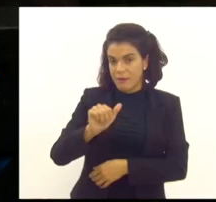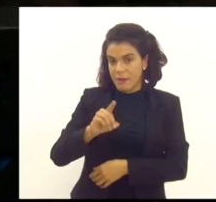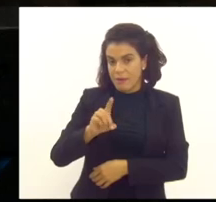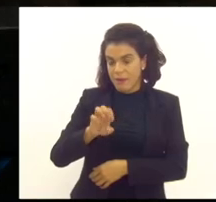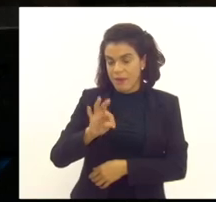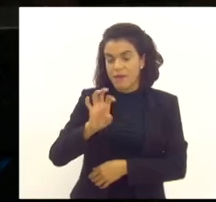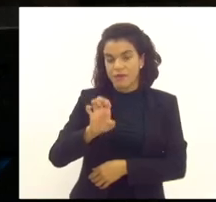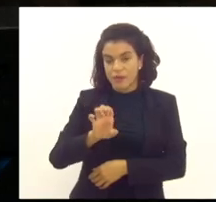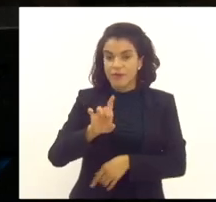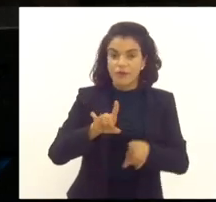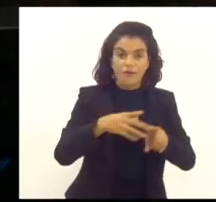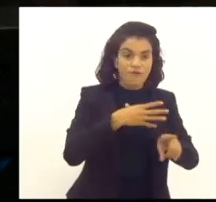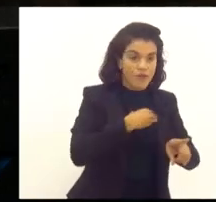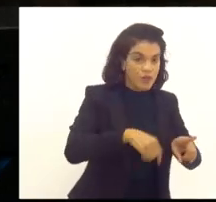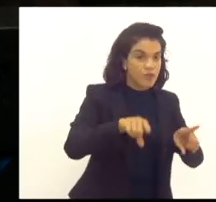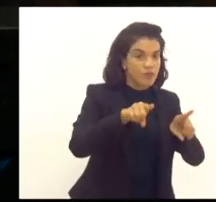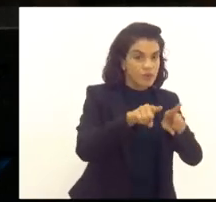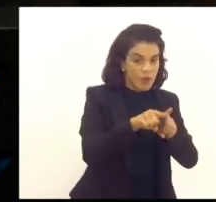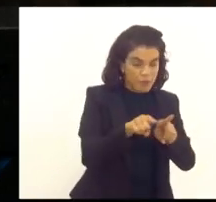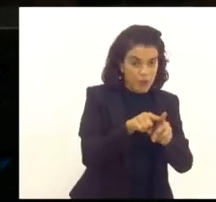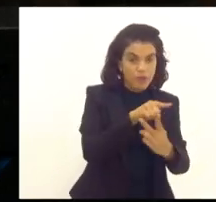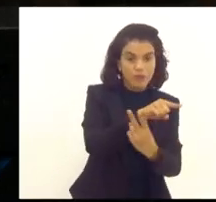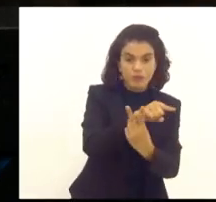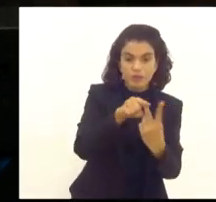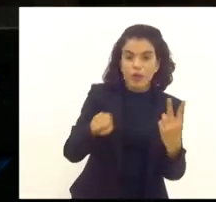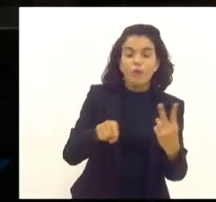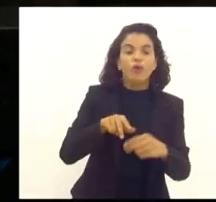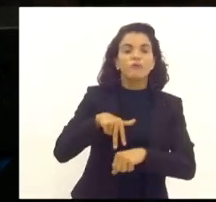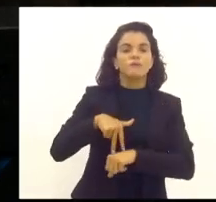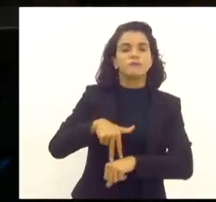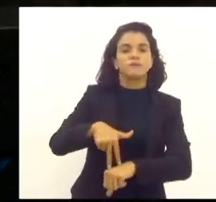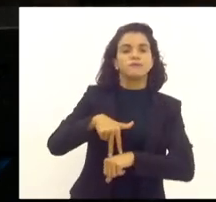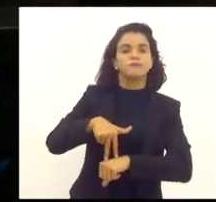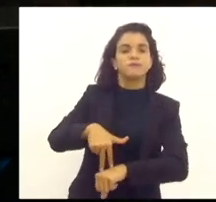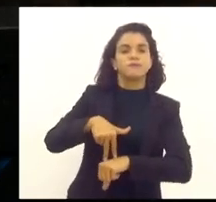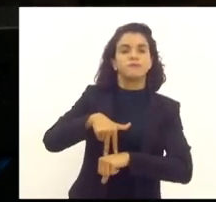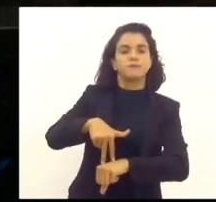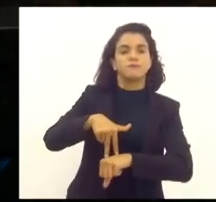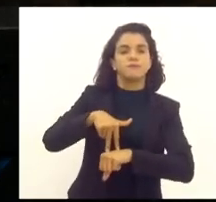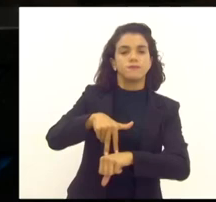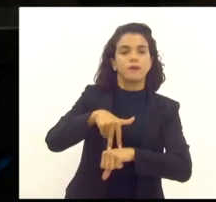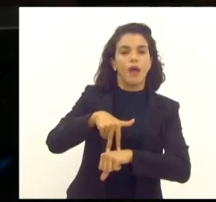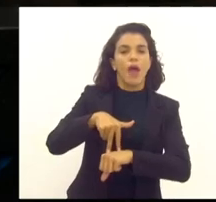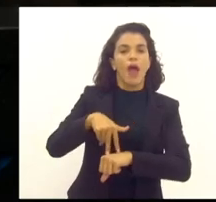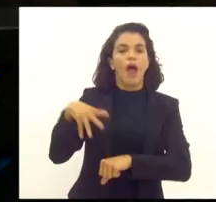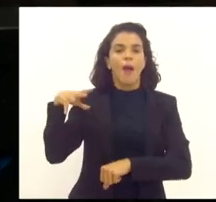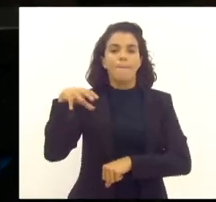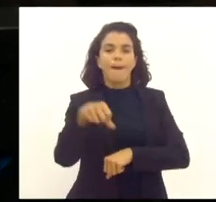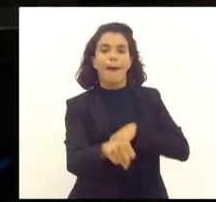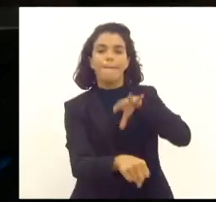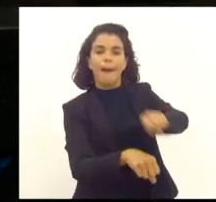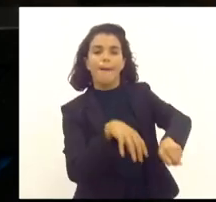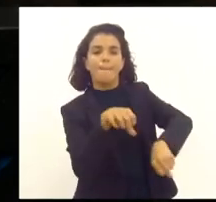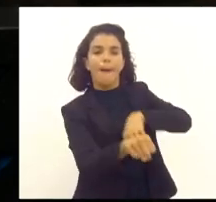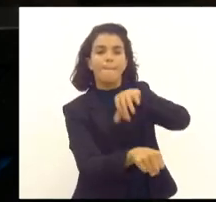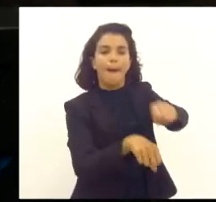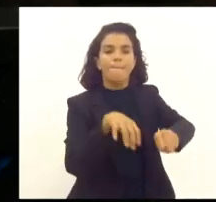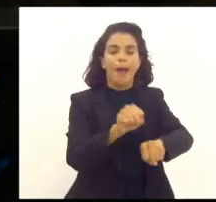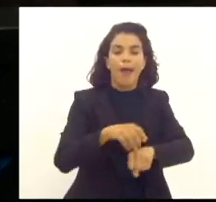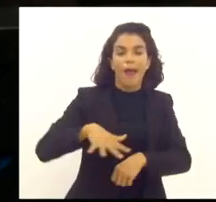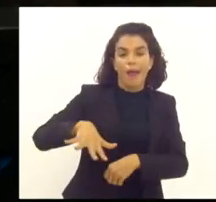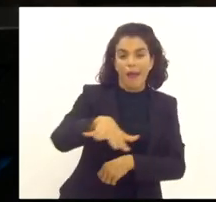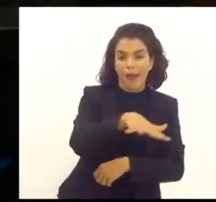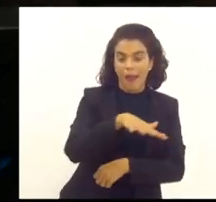o seu filho também o foi por serem resistências as invasões as áreas